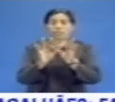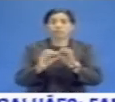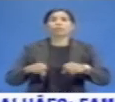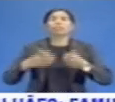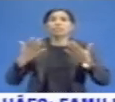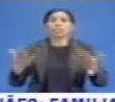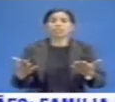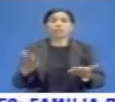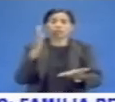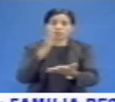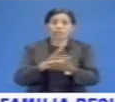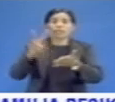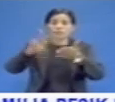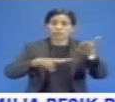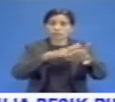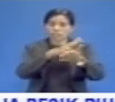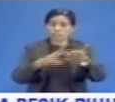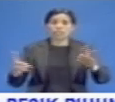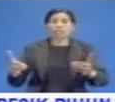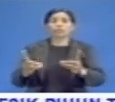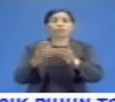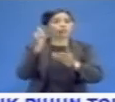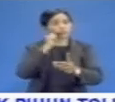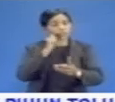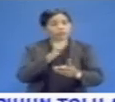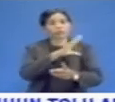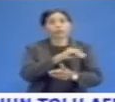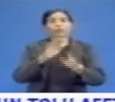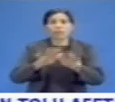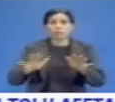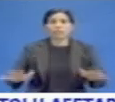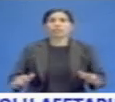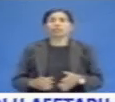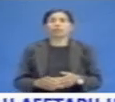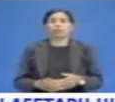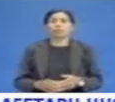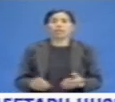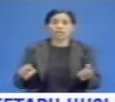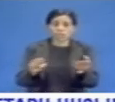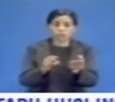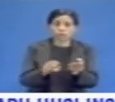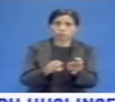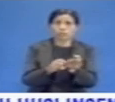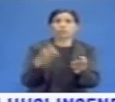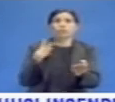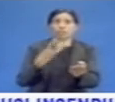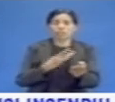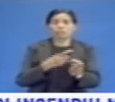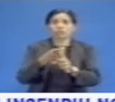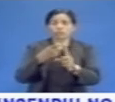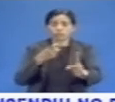violência doméstica sobre o feto no Labari. Culemos Conabá apoia a União Europeia Nian, nebe implementa a Rússia e